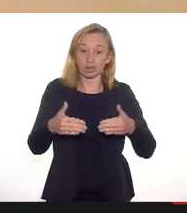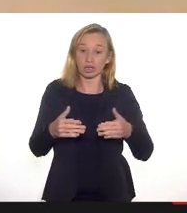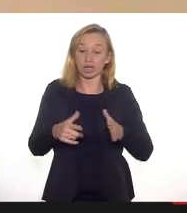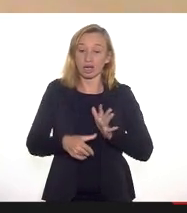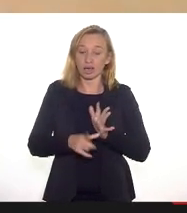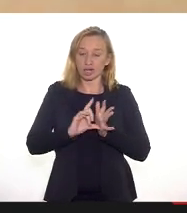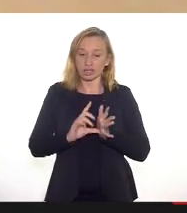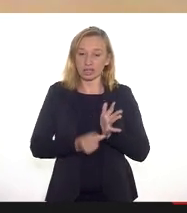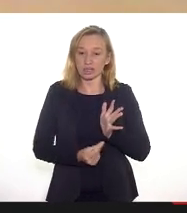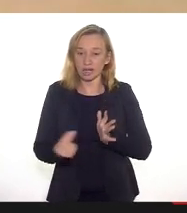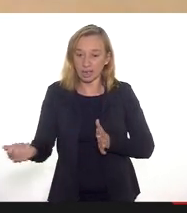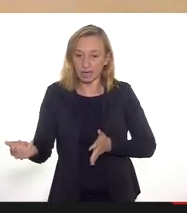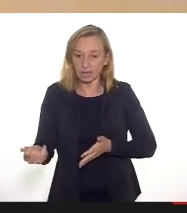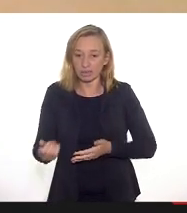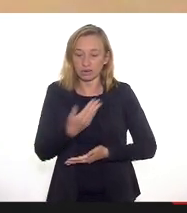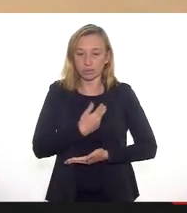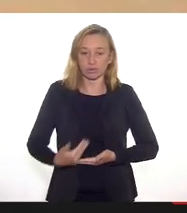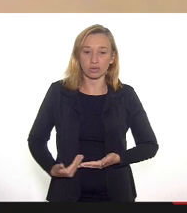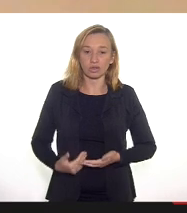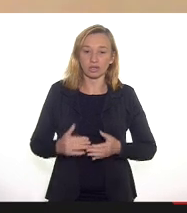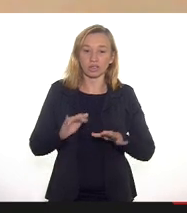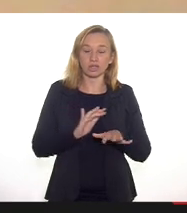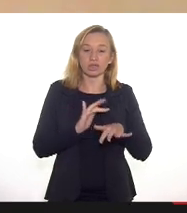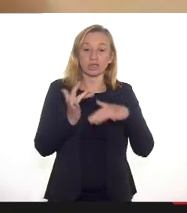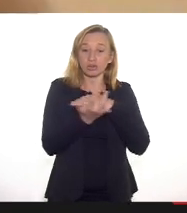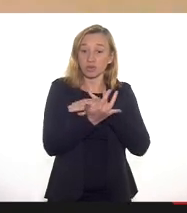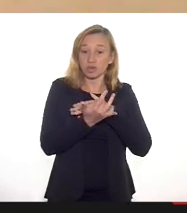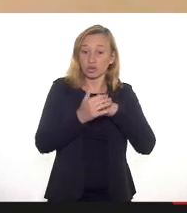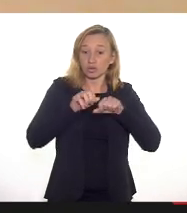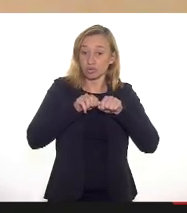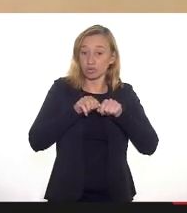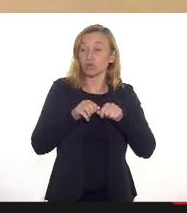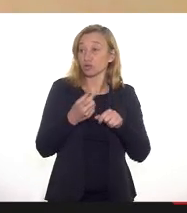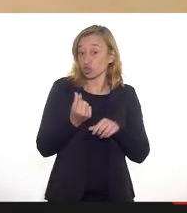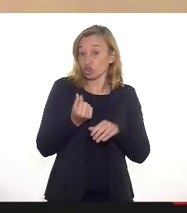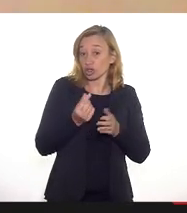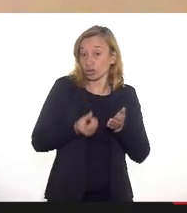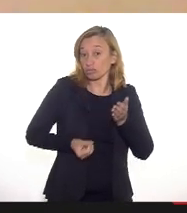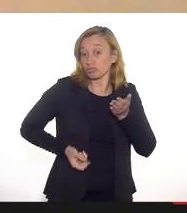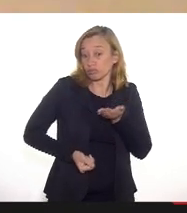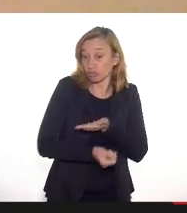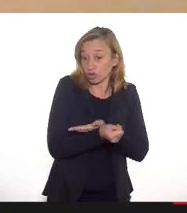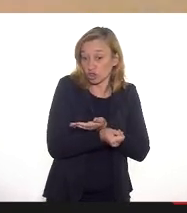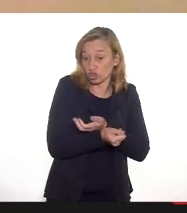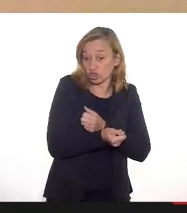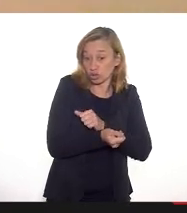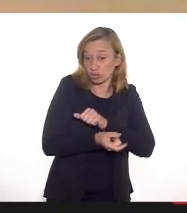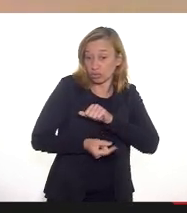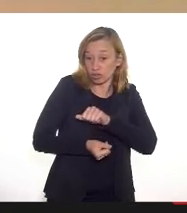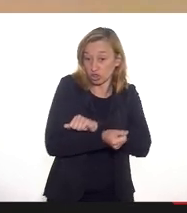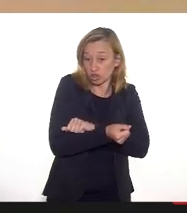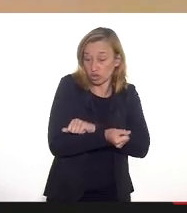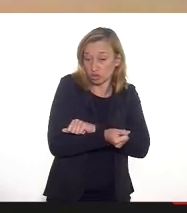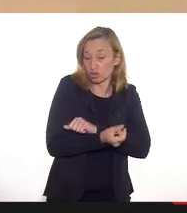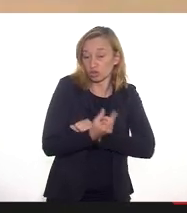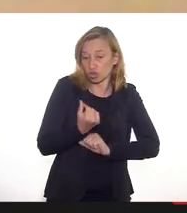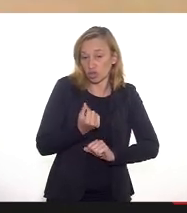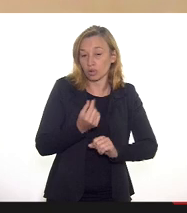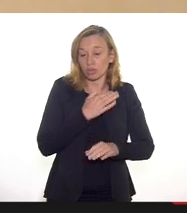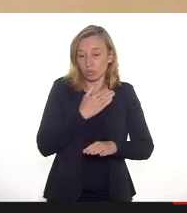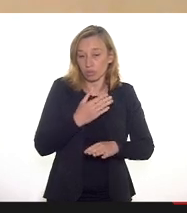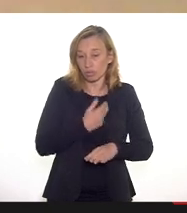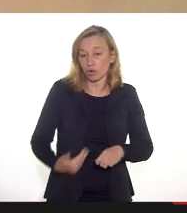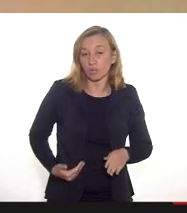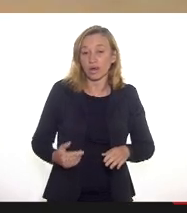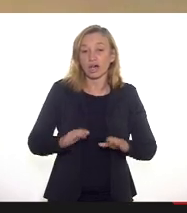carro. Saiu na mídia e tudo mais. Foi um dinheiro público investido. Só que, com todo esse dinheiro público investido, a